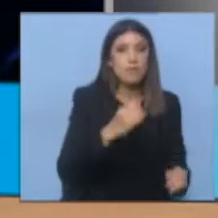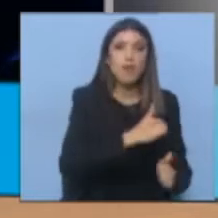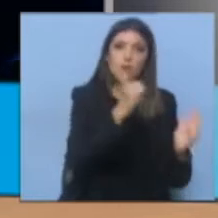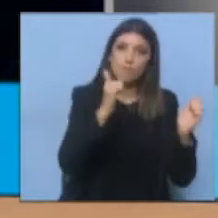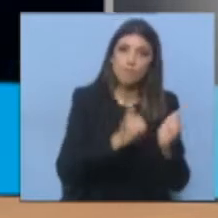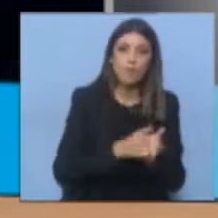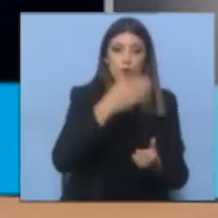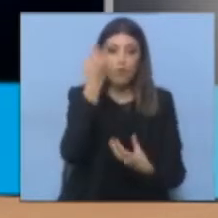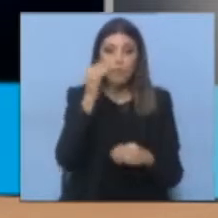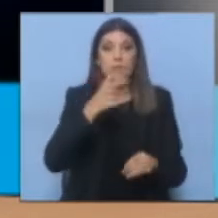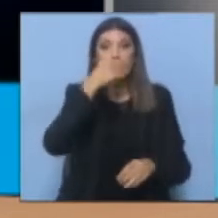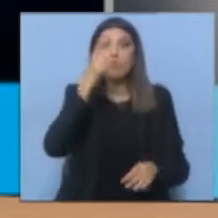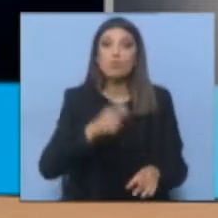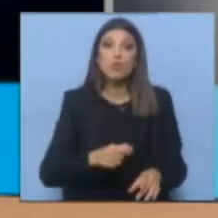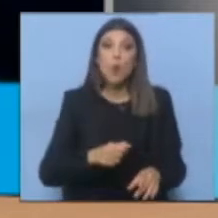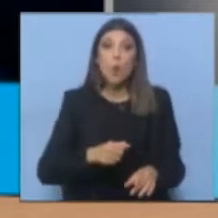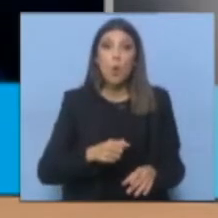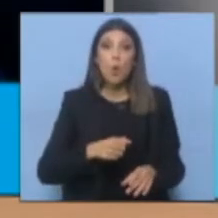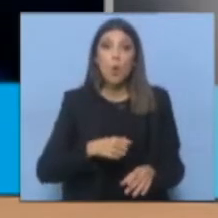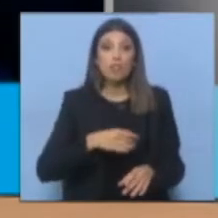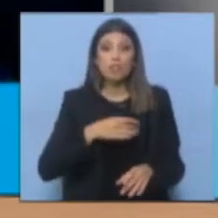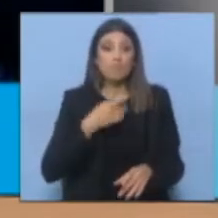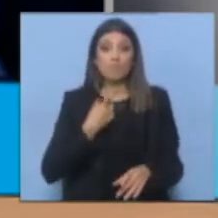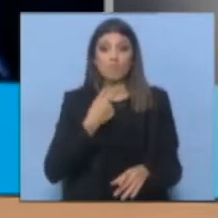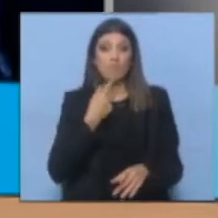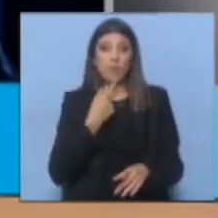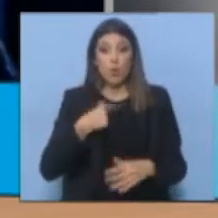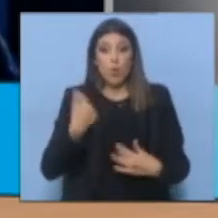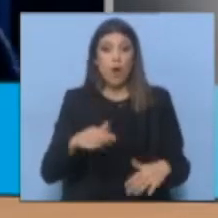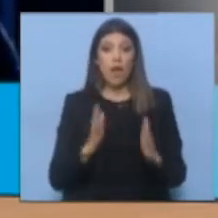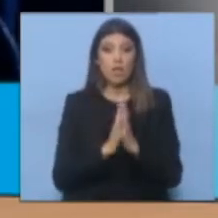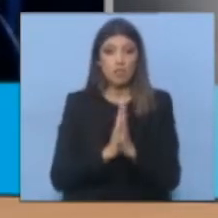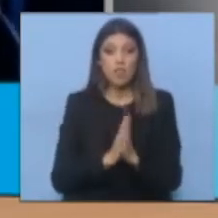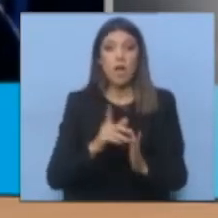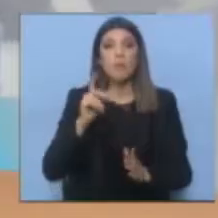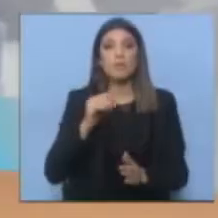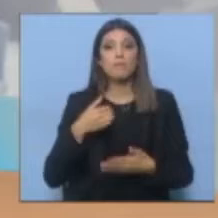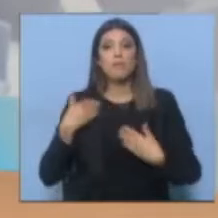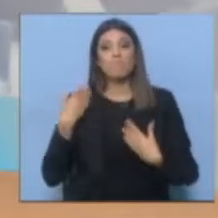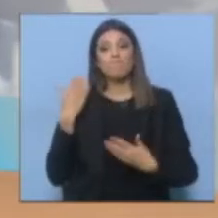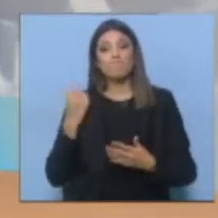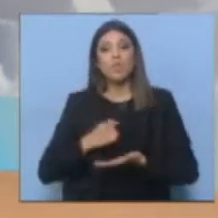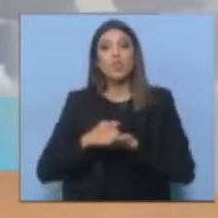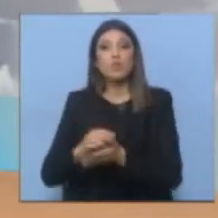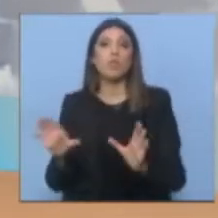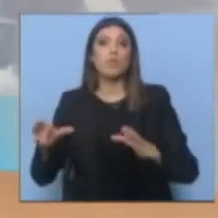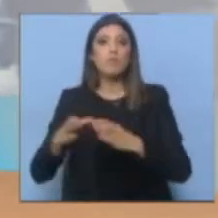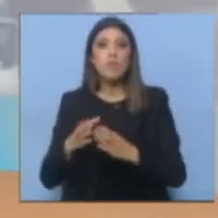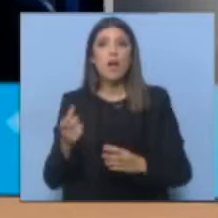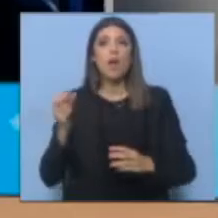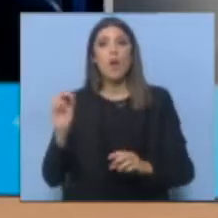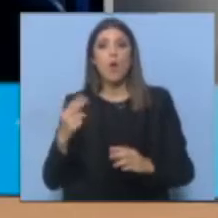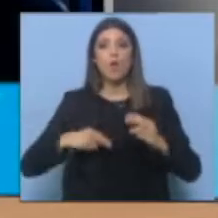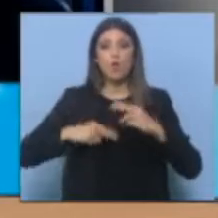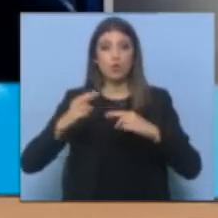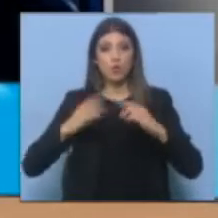a formação dos catequistas também, para ajudar também a própria comunidade. É, por exemplo, a construção de igrejas ou